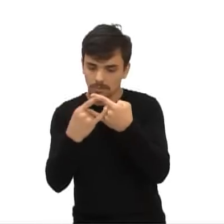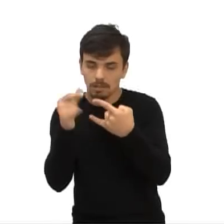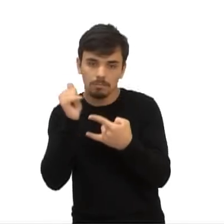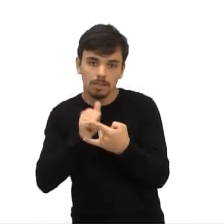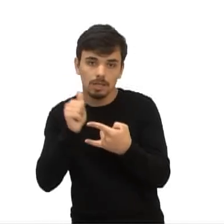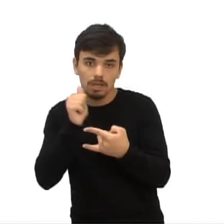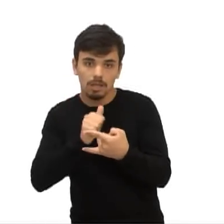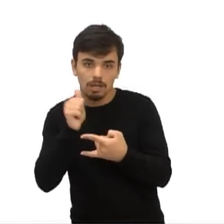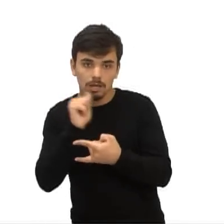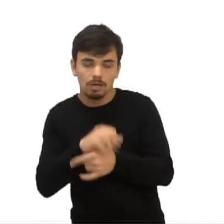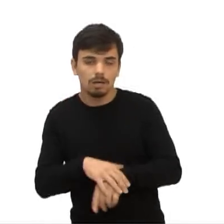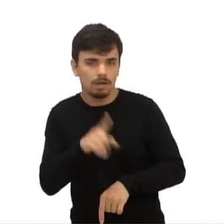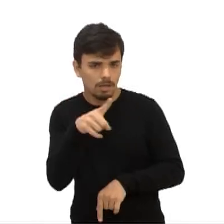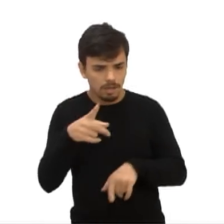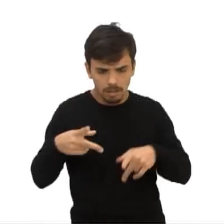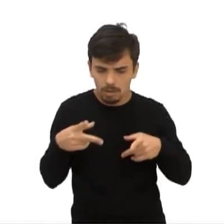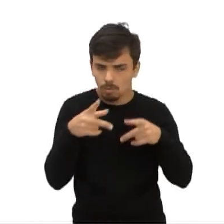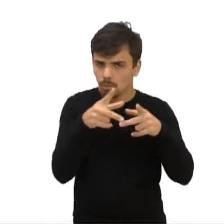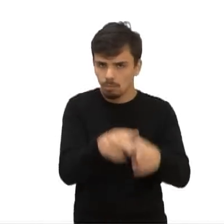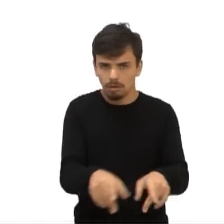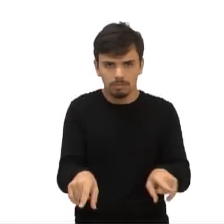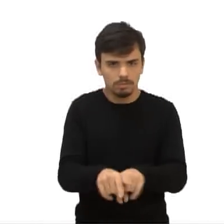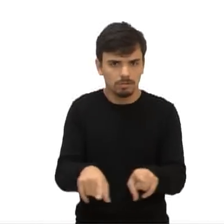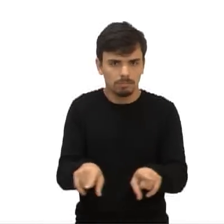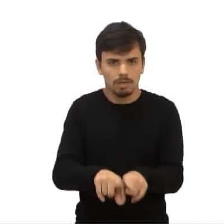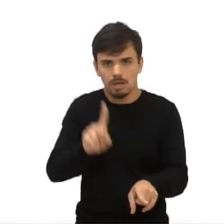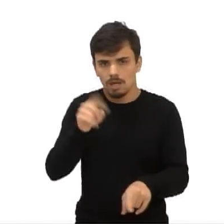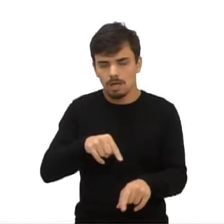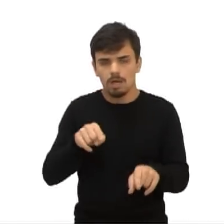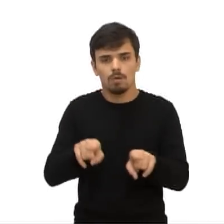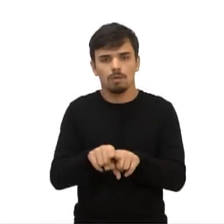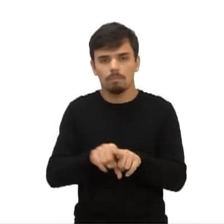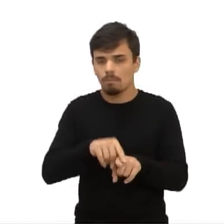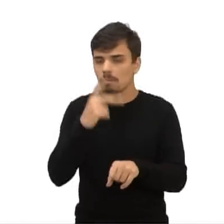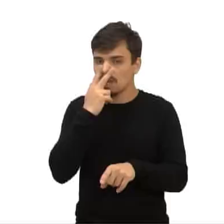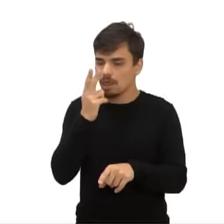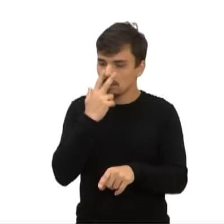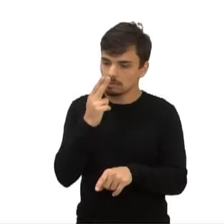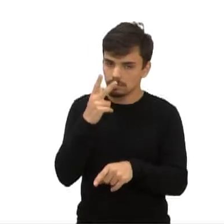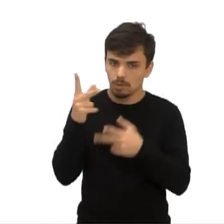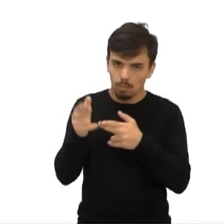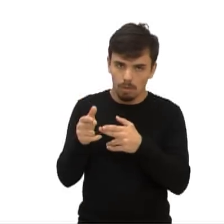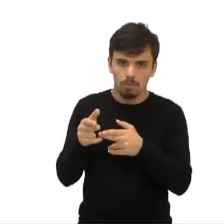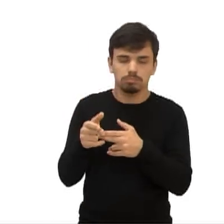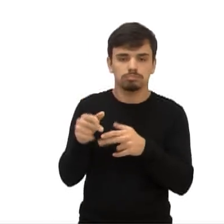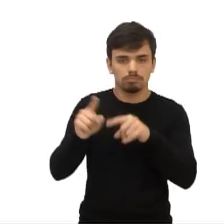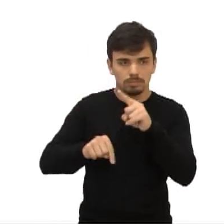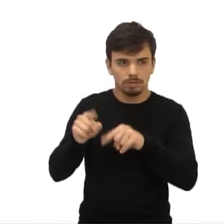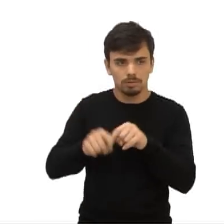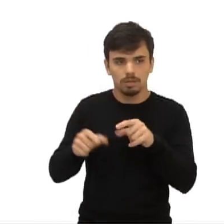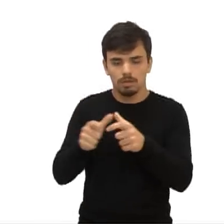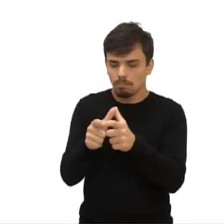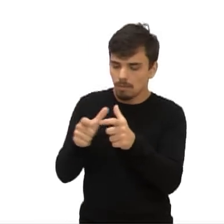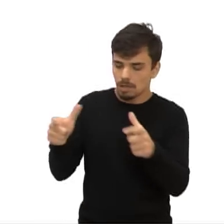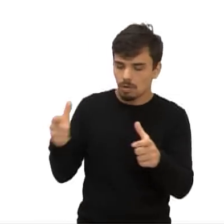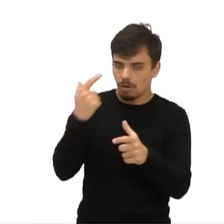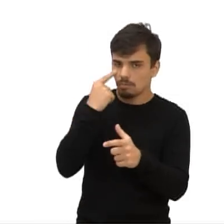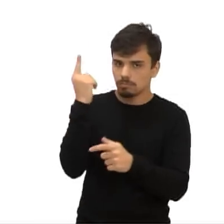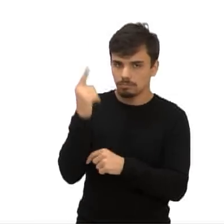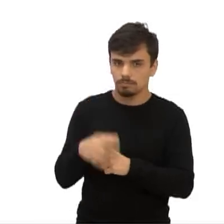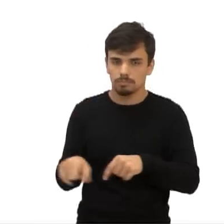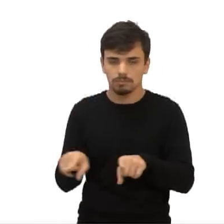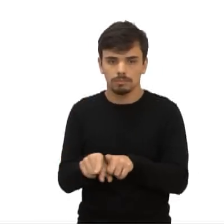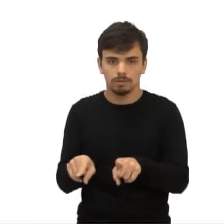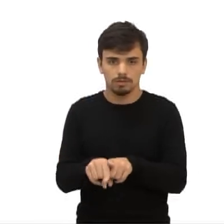A camisinha feminina é o mesmo esquema, bem parecida, né? O mesmo material, ela só é um pouco mais larga, tá? E